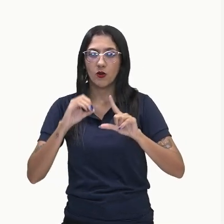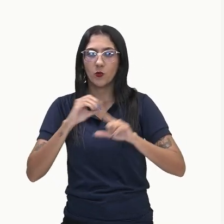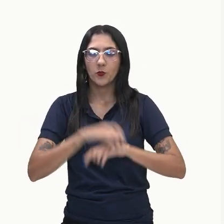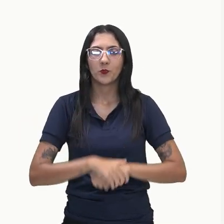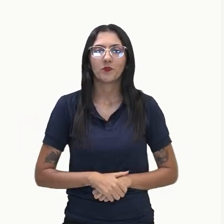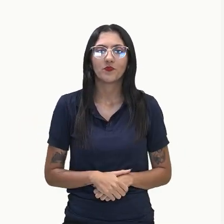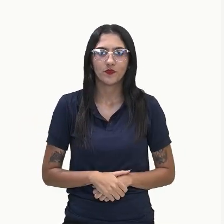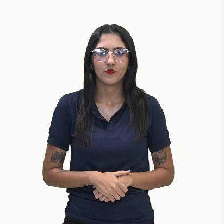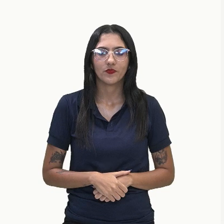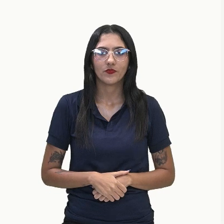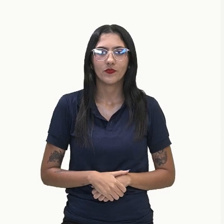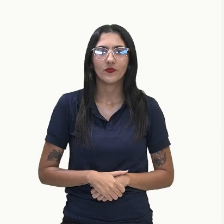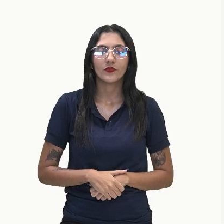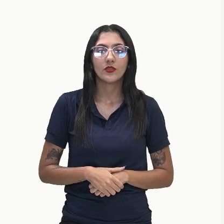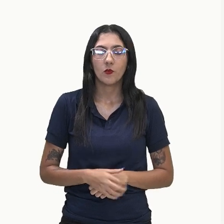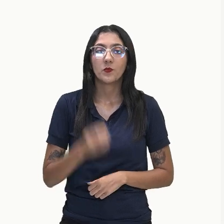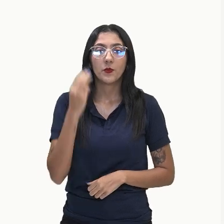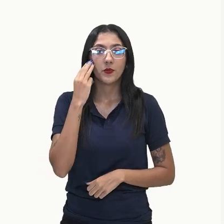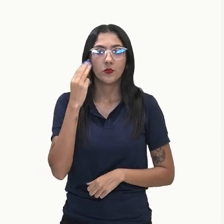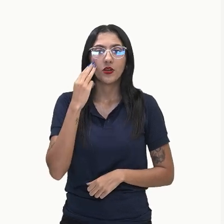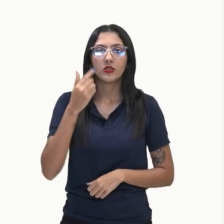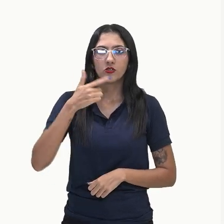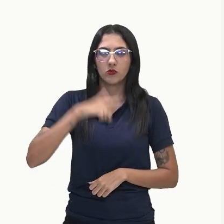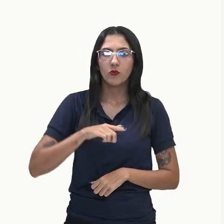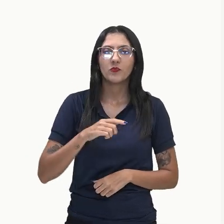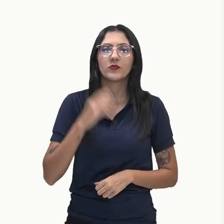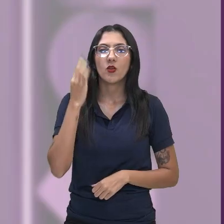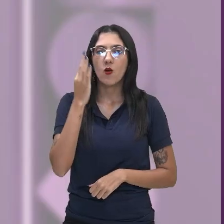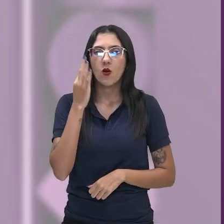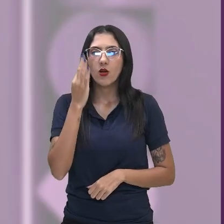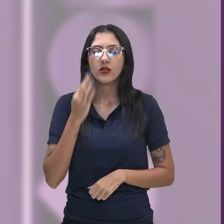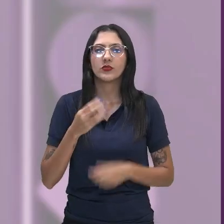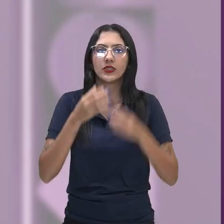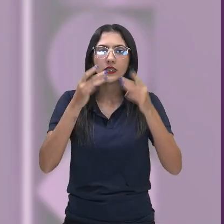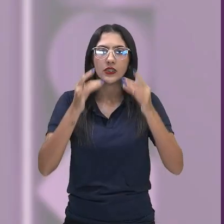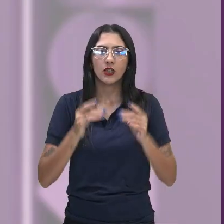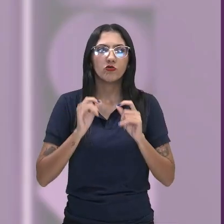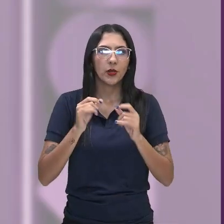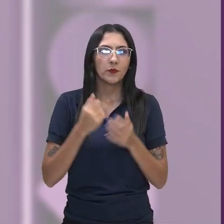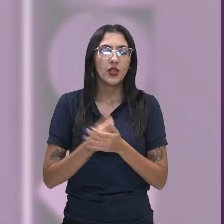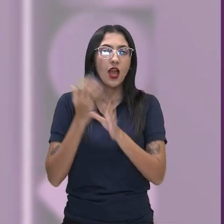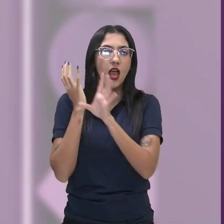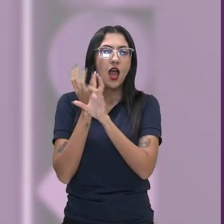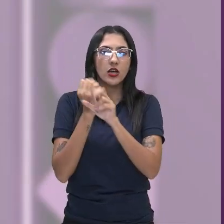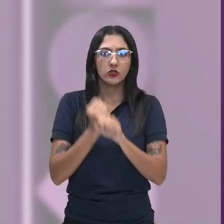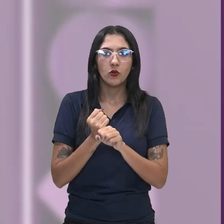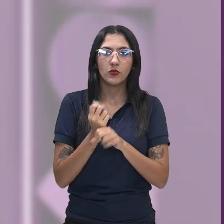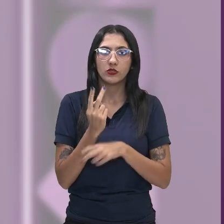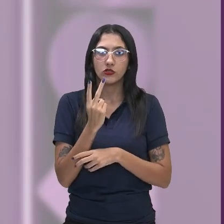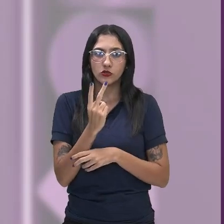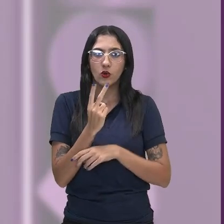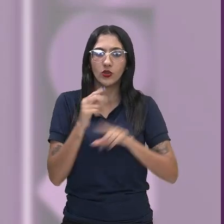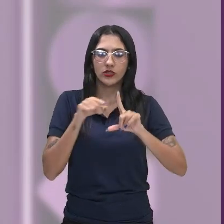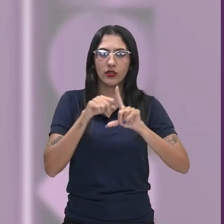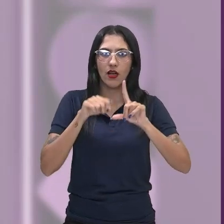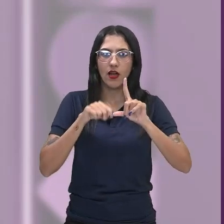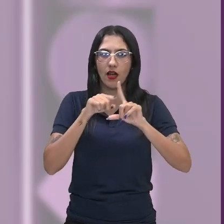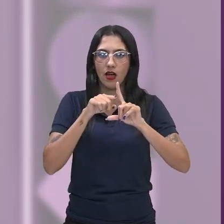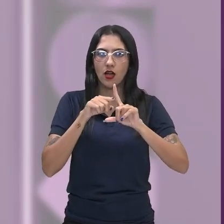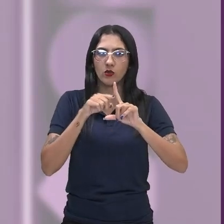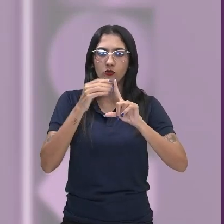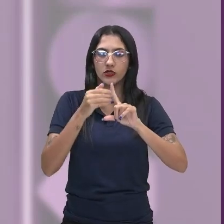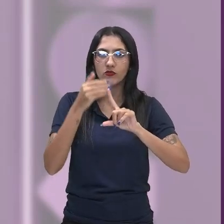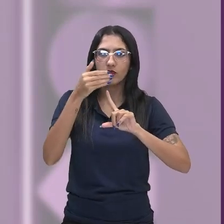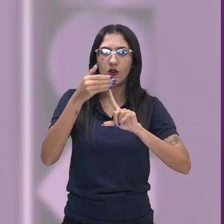para fixar melhor, teorema do ângulo externo, que é que diz que vai ser ali a soma dos dois ângulos internos não adjacentes a